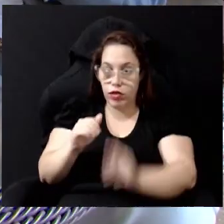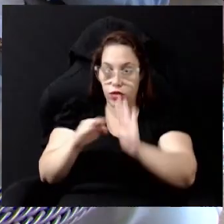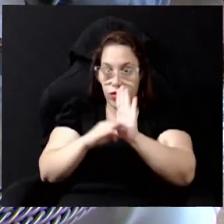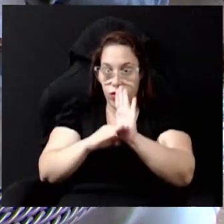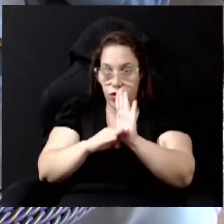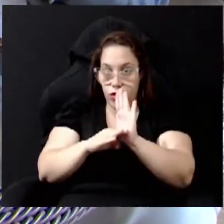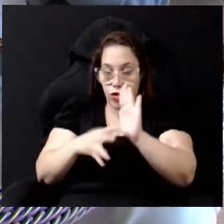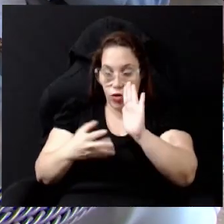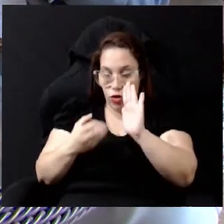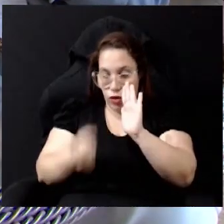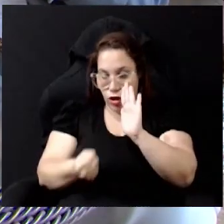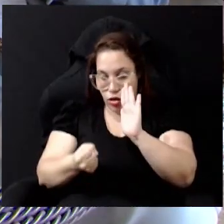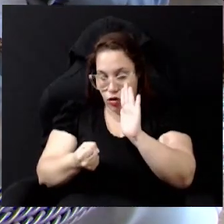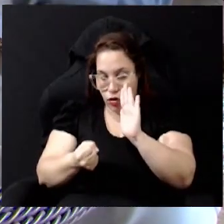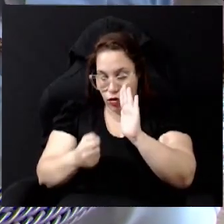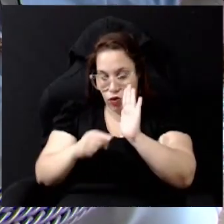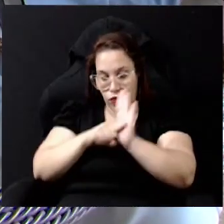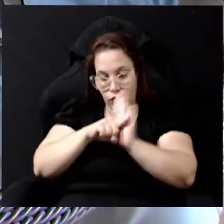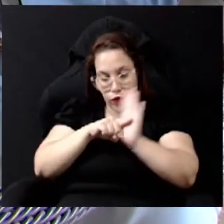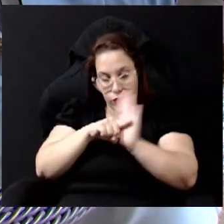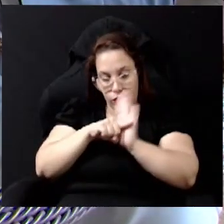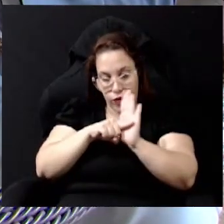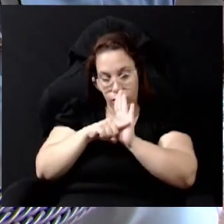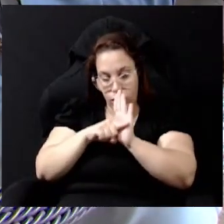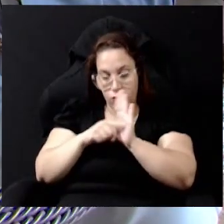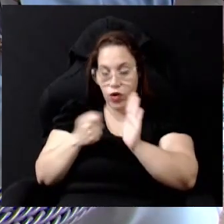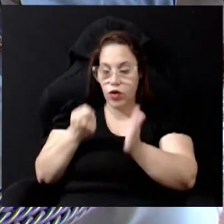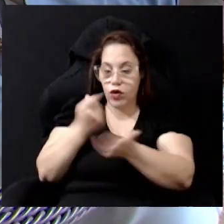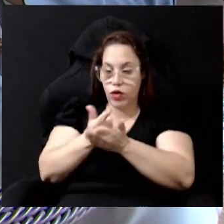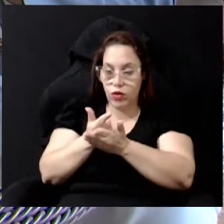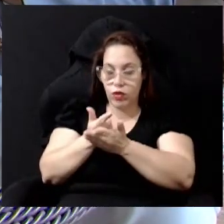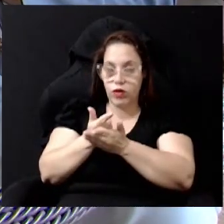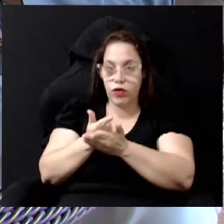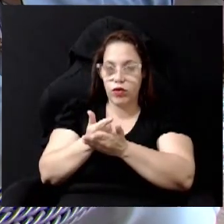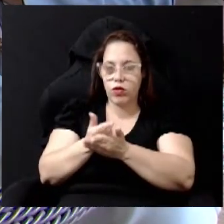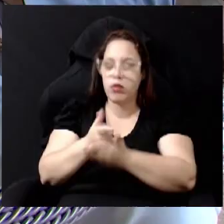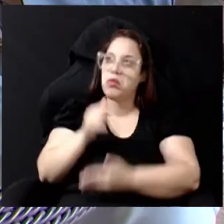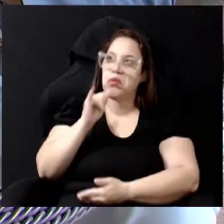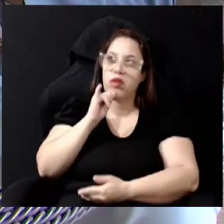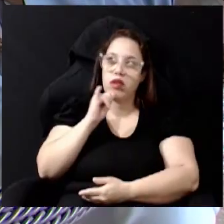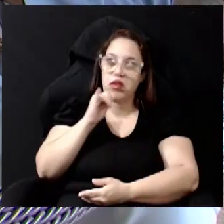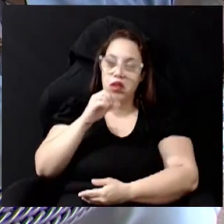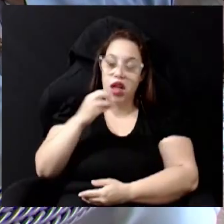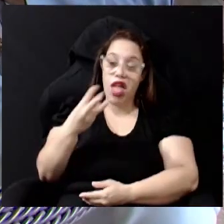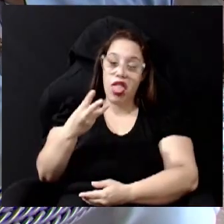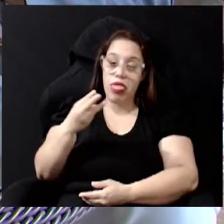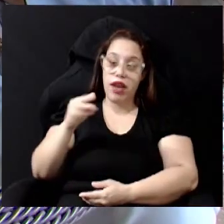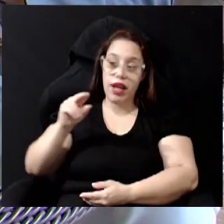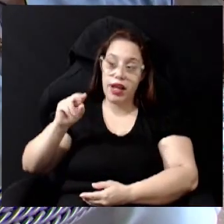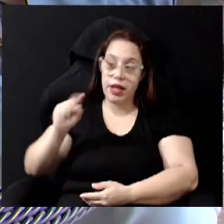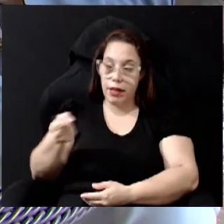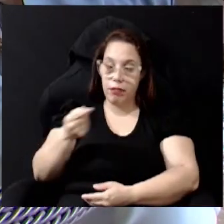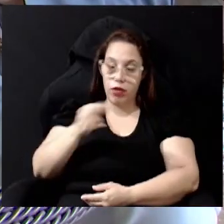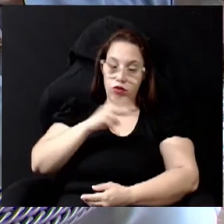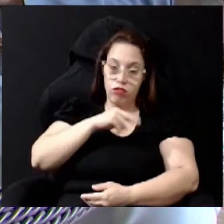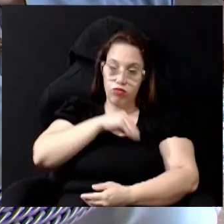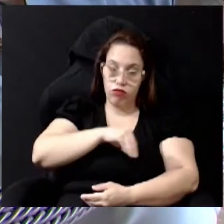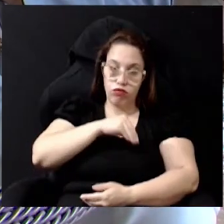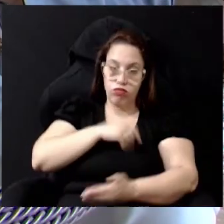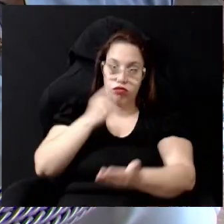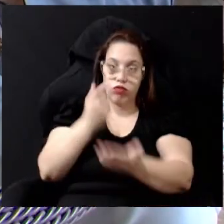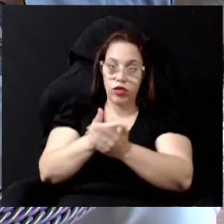e subtrair o tanto que você tem de gasto. Então, se a pessoa tem lá um salário de R$ 3.000 por mês, e ela está pagando lá, sei lá, o IPVA,